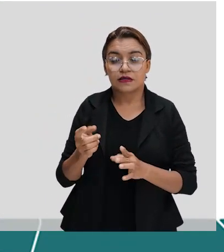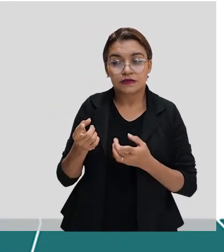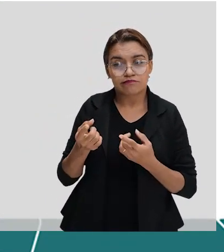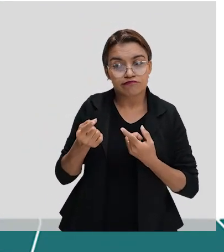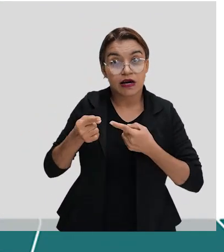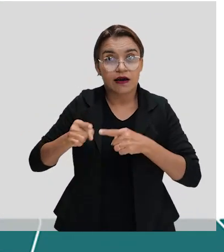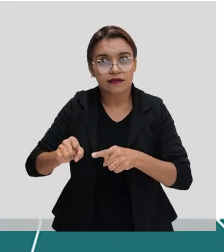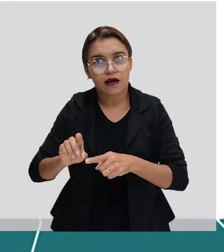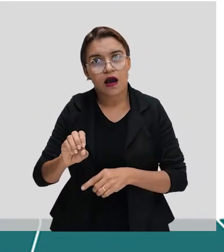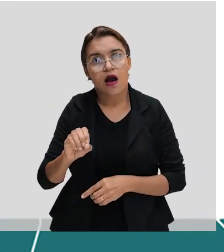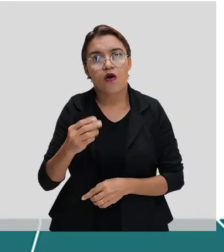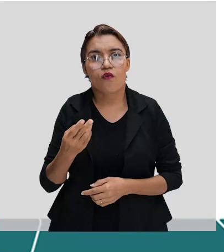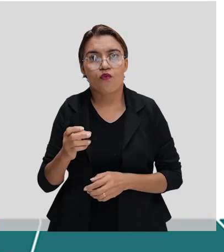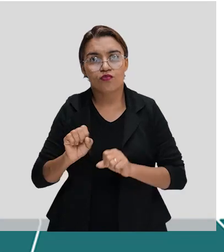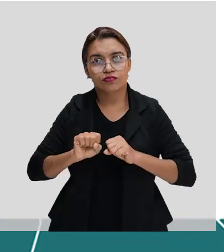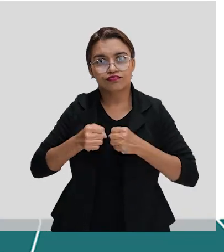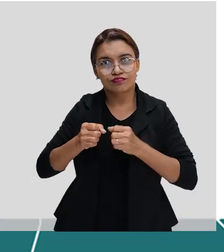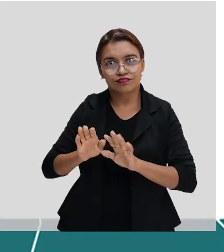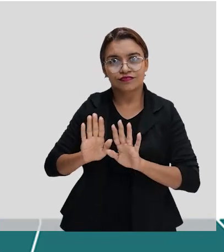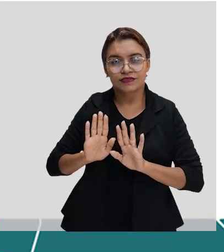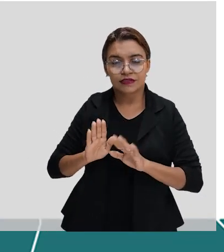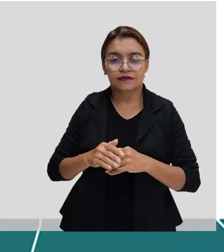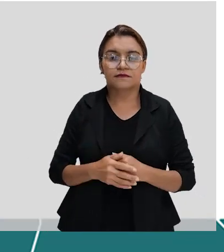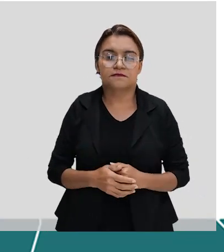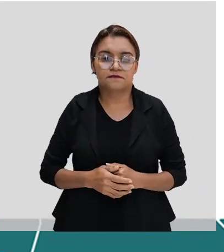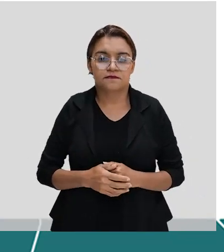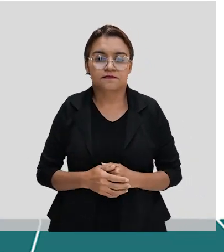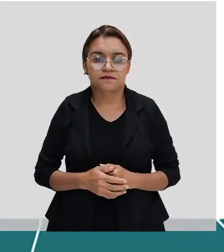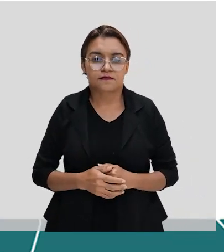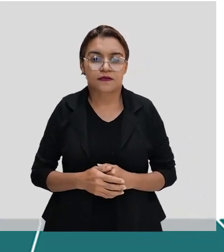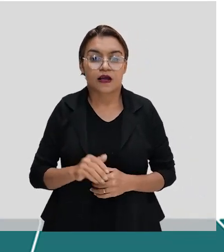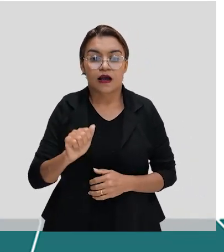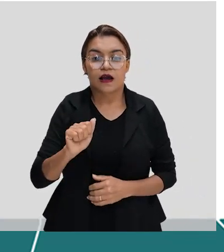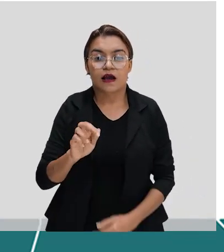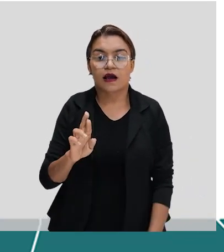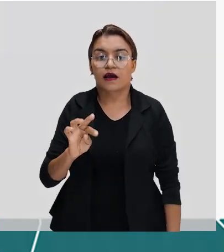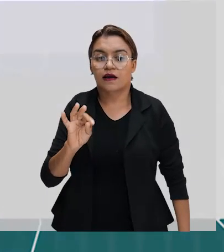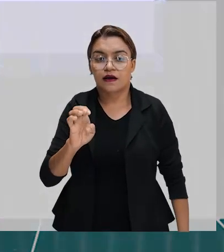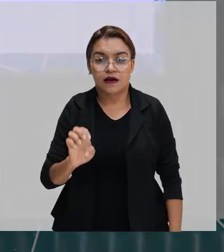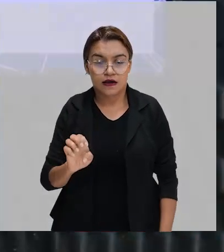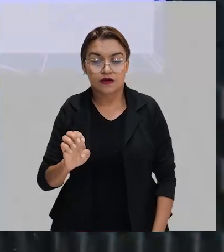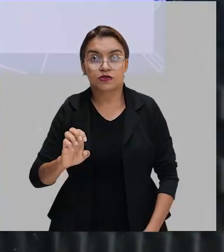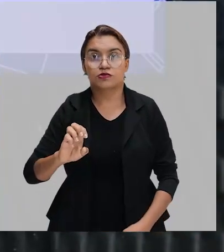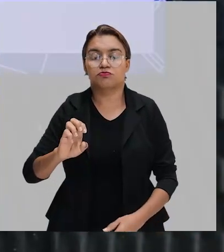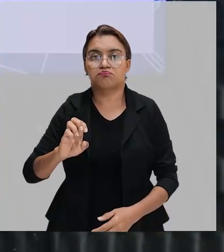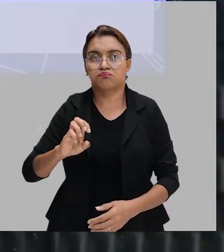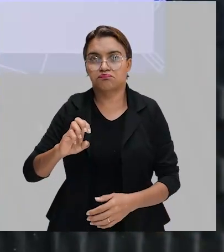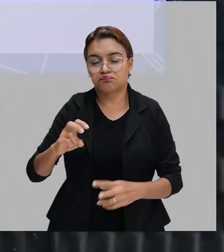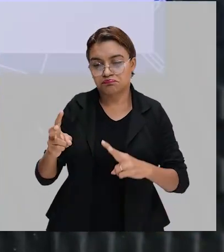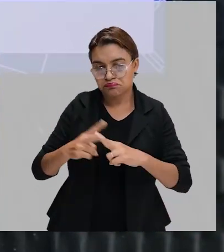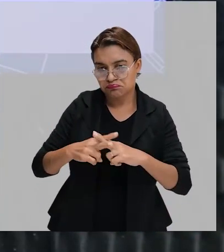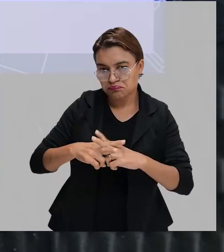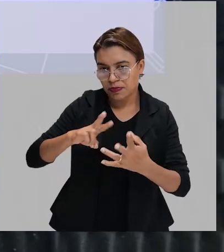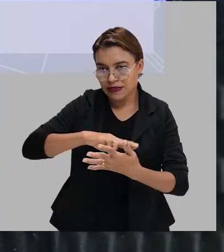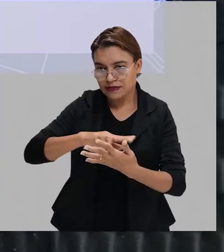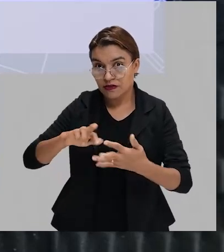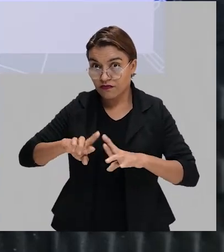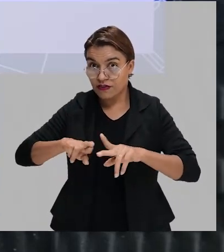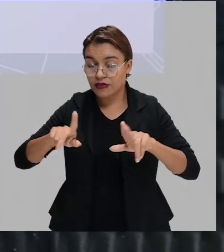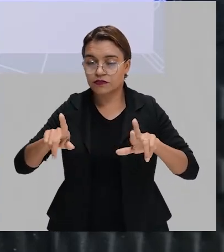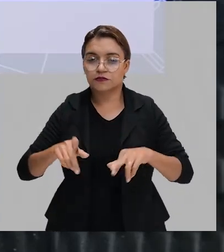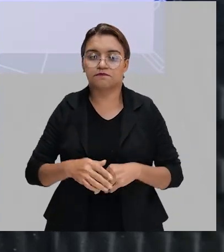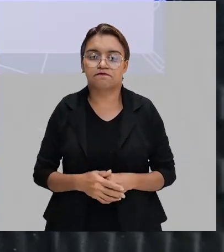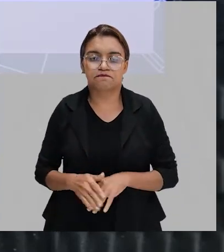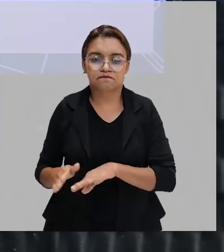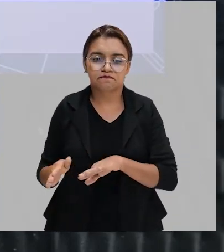arte marcial ela se difere da luta porque entre os aspectos físicos e mentais do indivíduo.